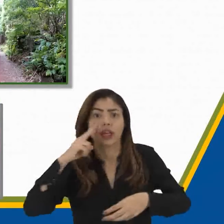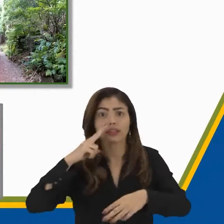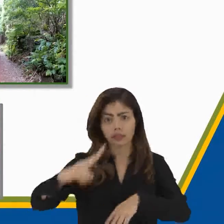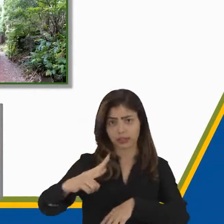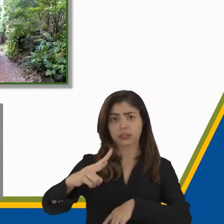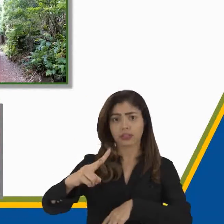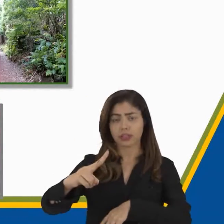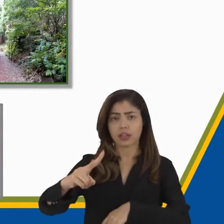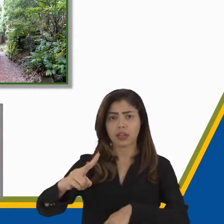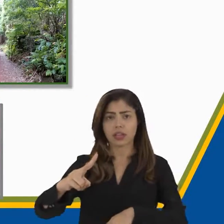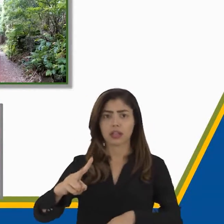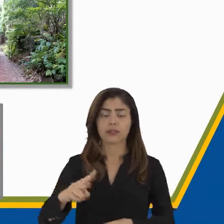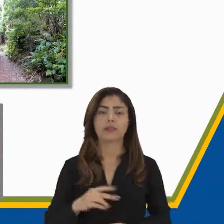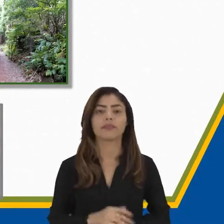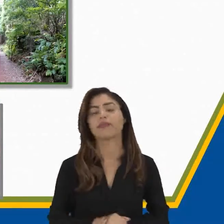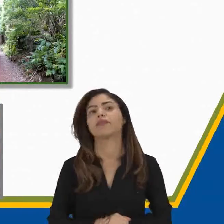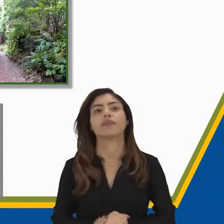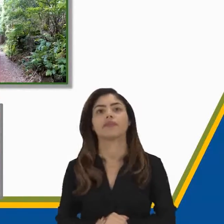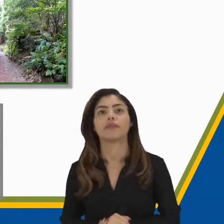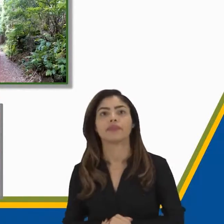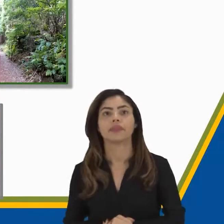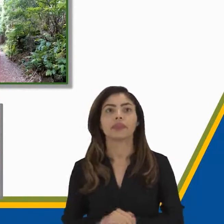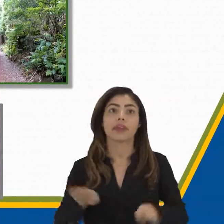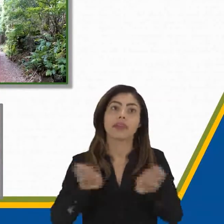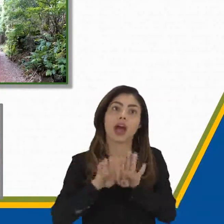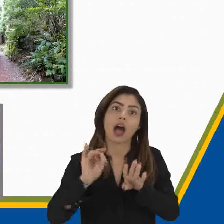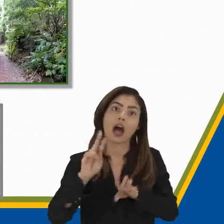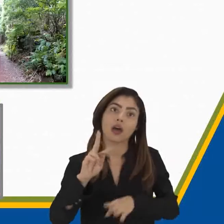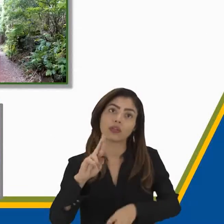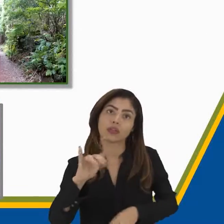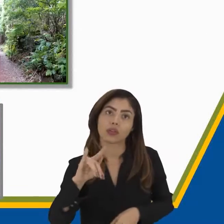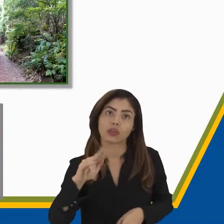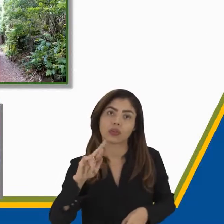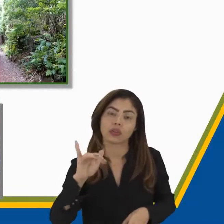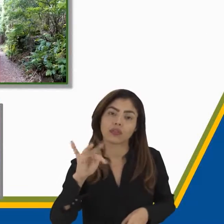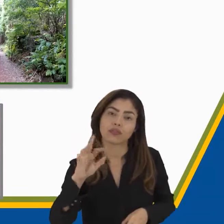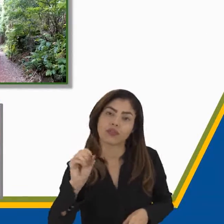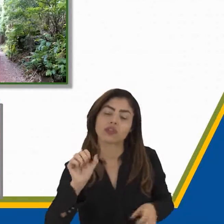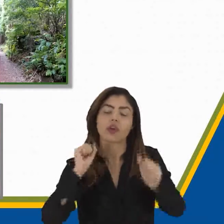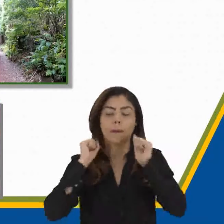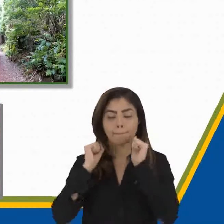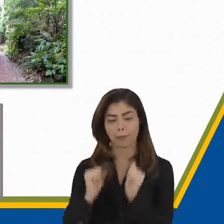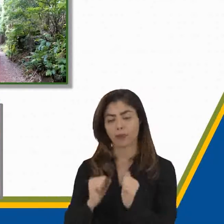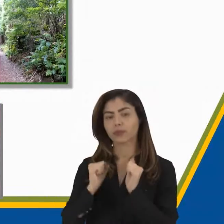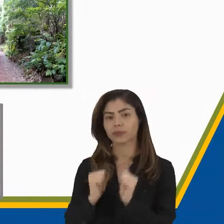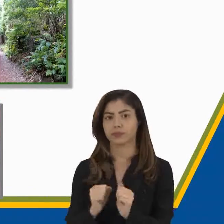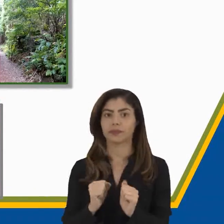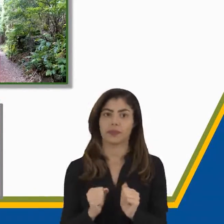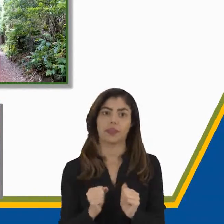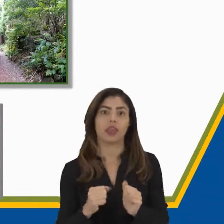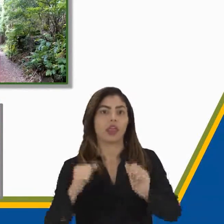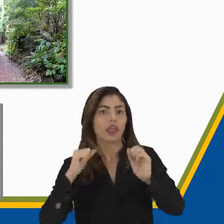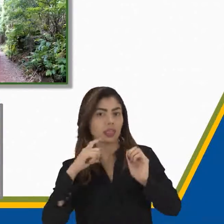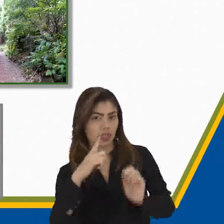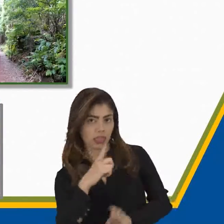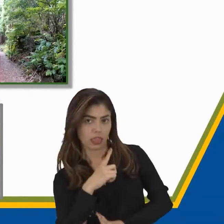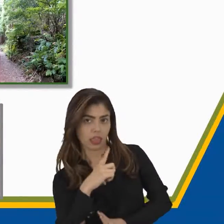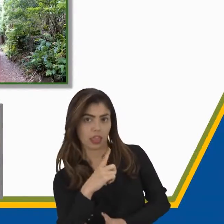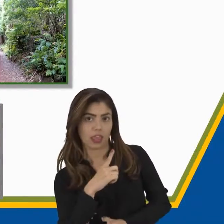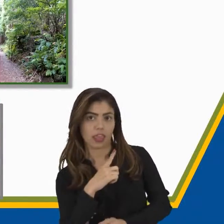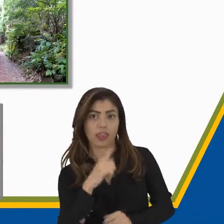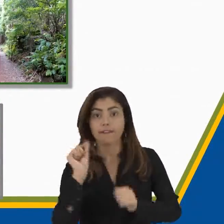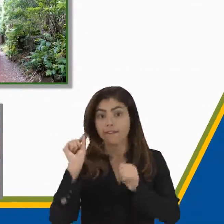visualizar, né, esses organismos. E são autótrofos. O que isso significa? Que eles possuem a capacidade